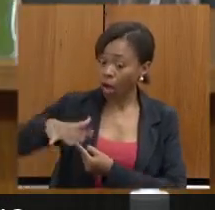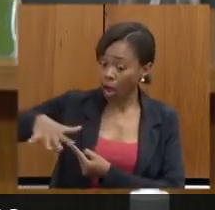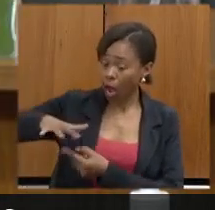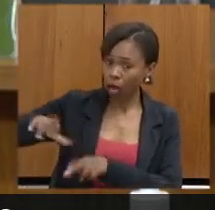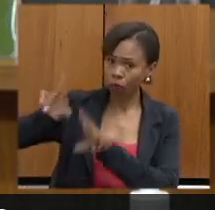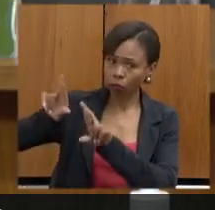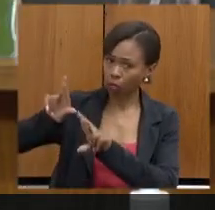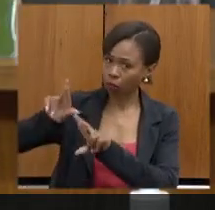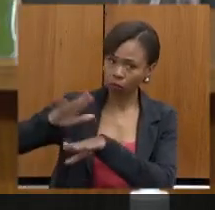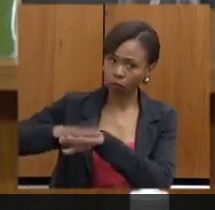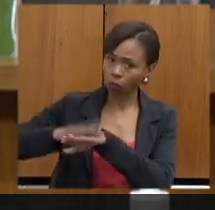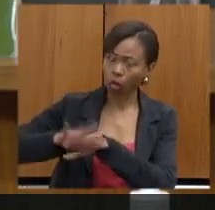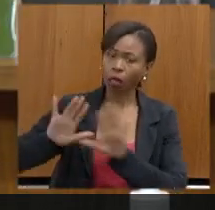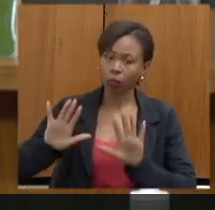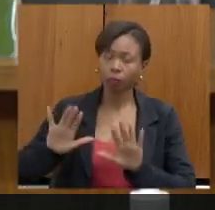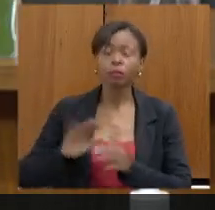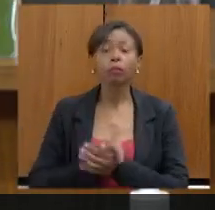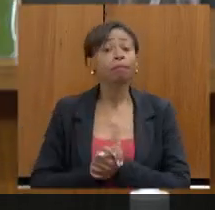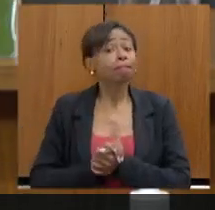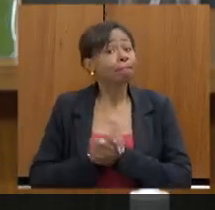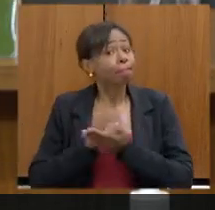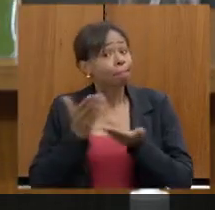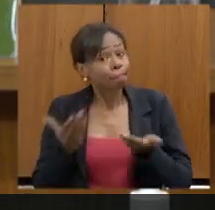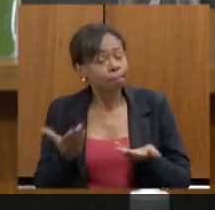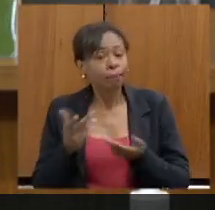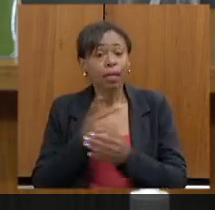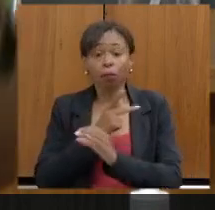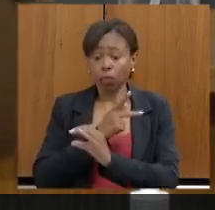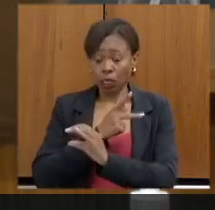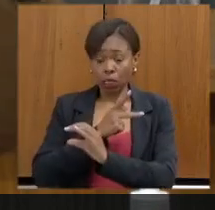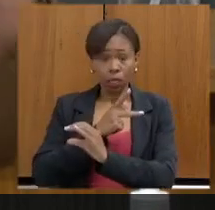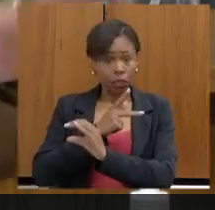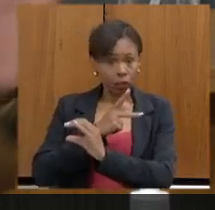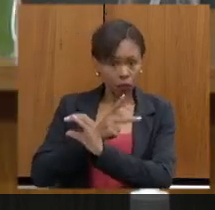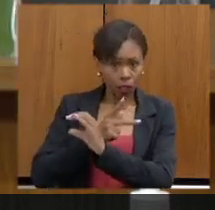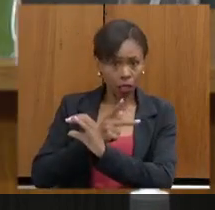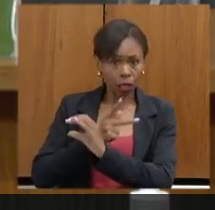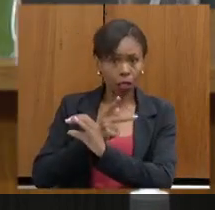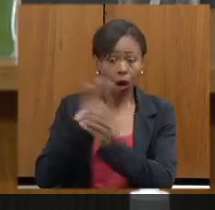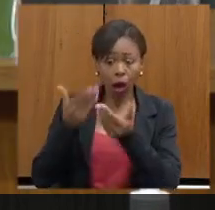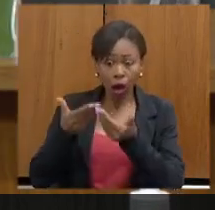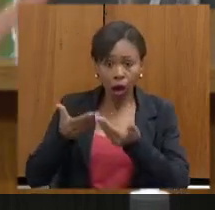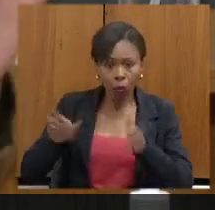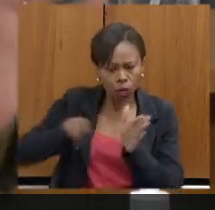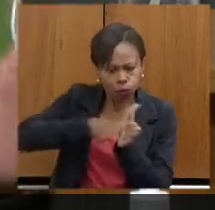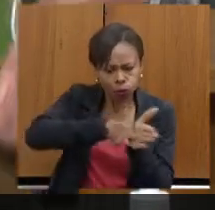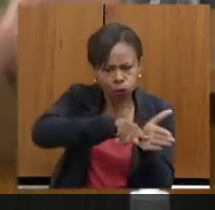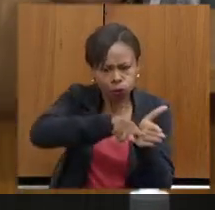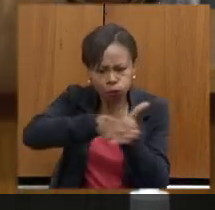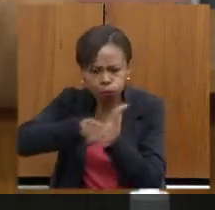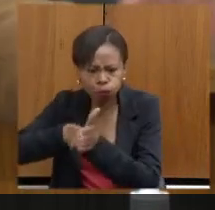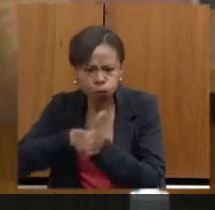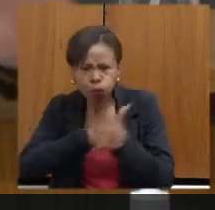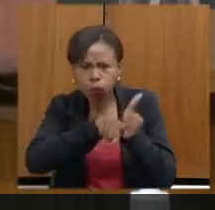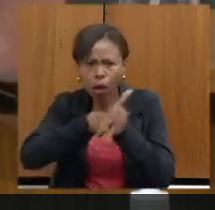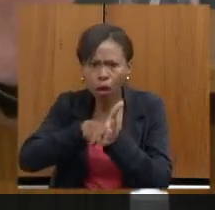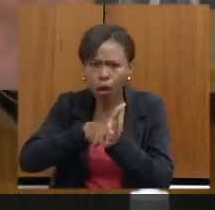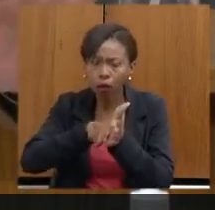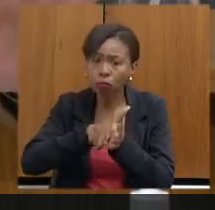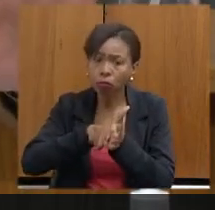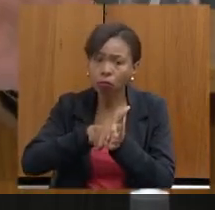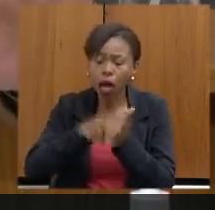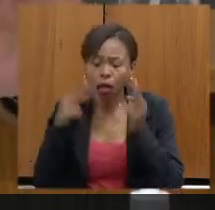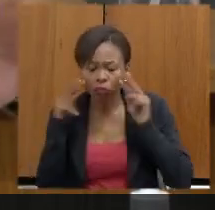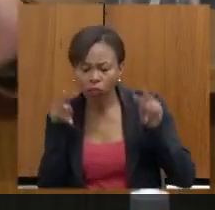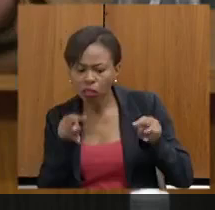o fluxo então a polícia civil ela abriu inquérito e fez a investigação que ela desejou chegou no momento que ela viu essa parte